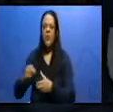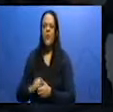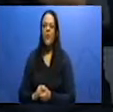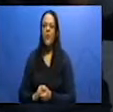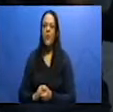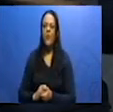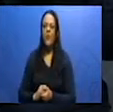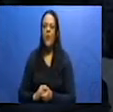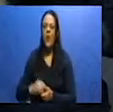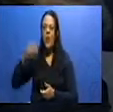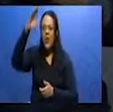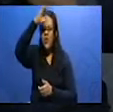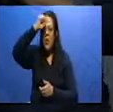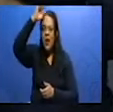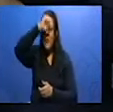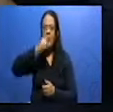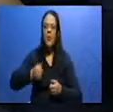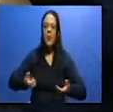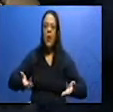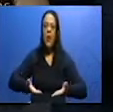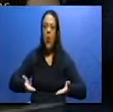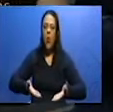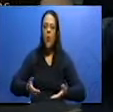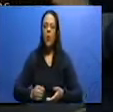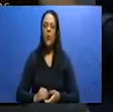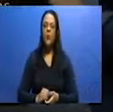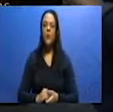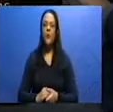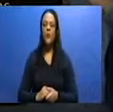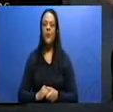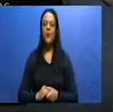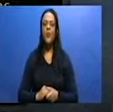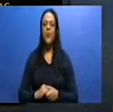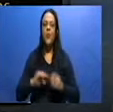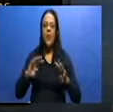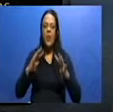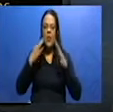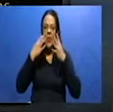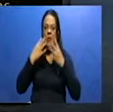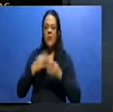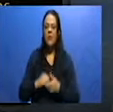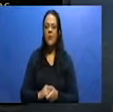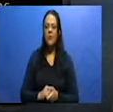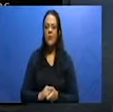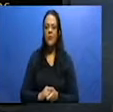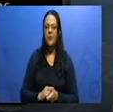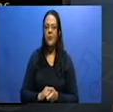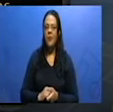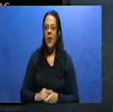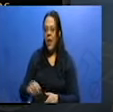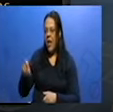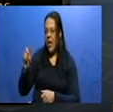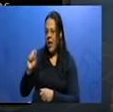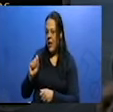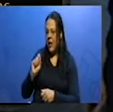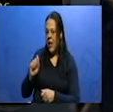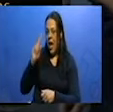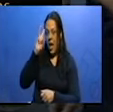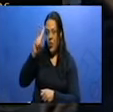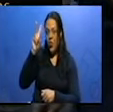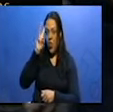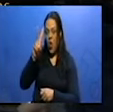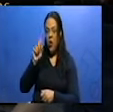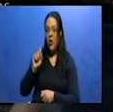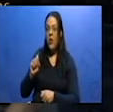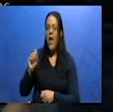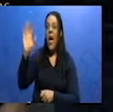ver onde eram essas regiões. Atenção, essa história passa-se na África